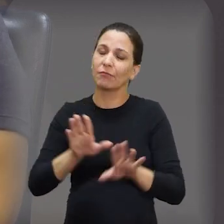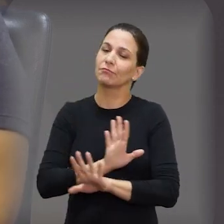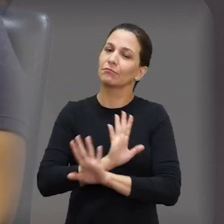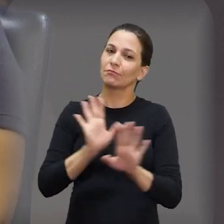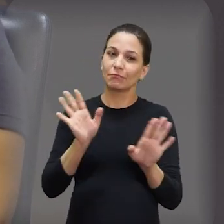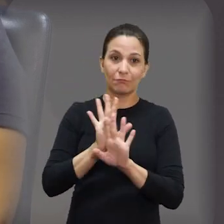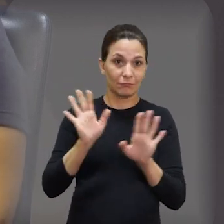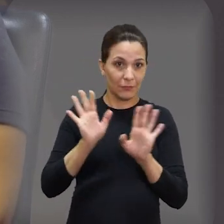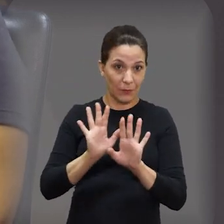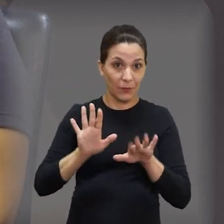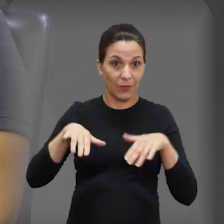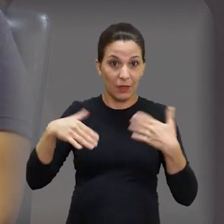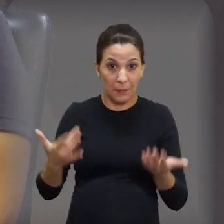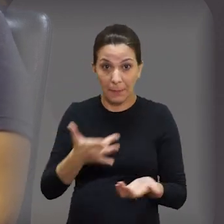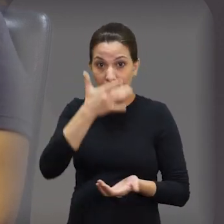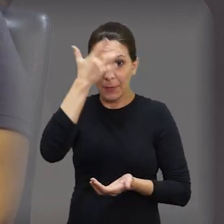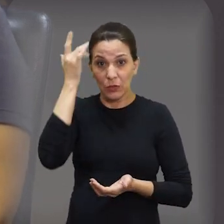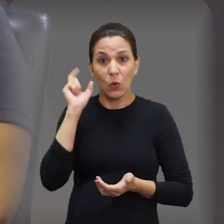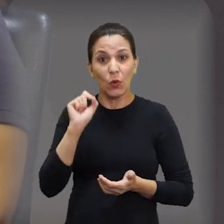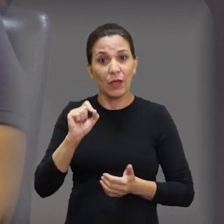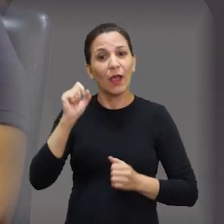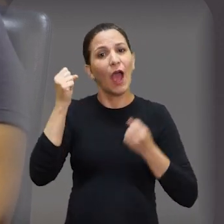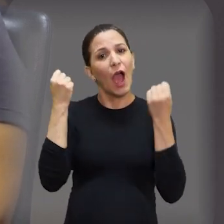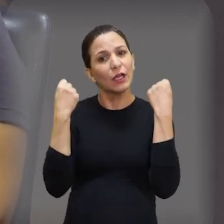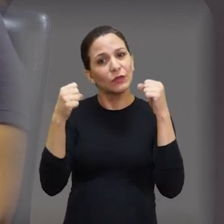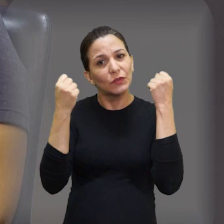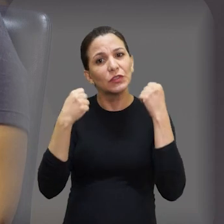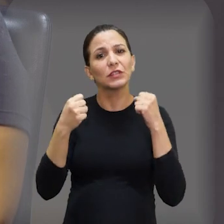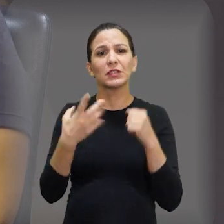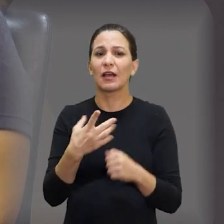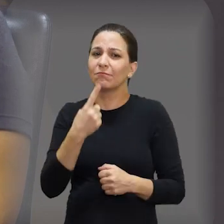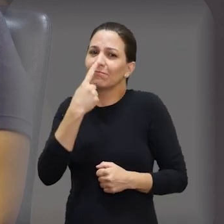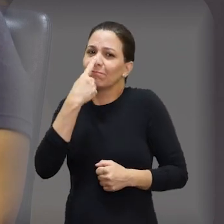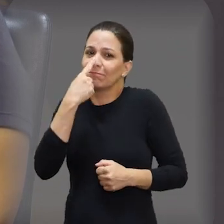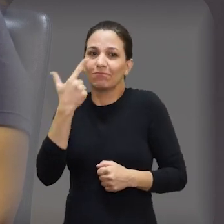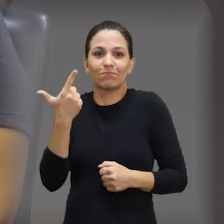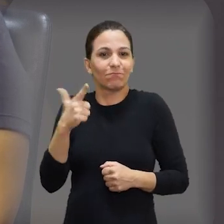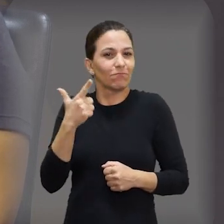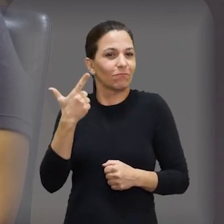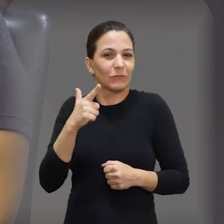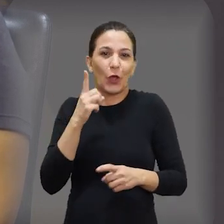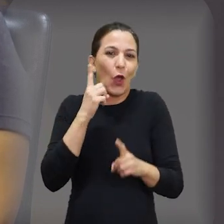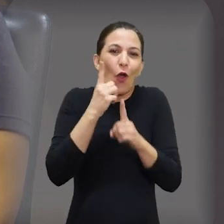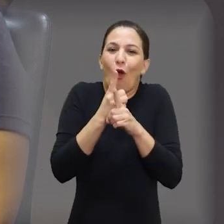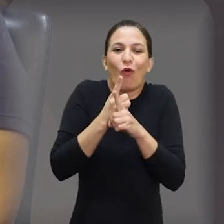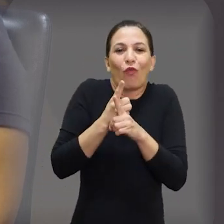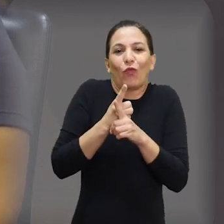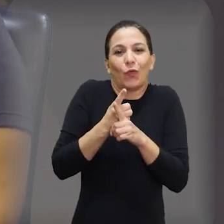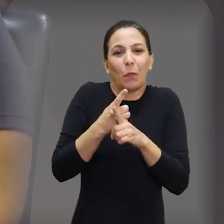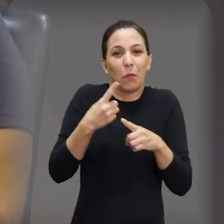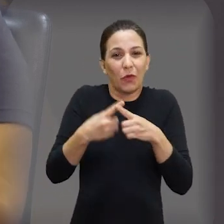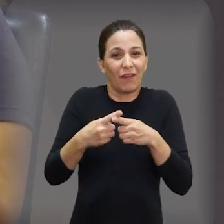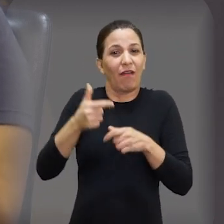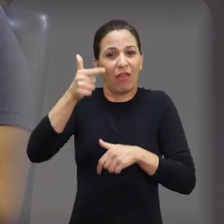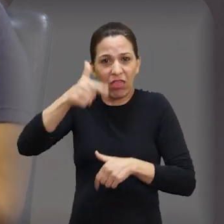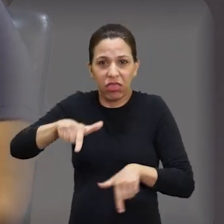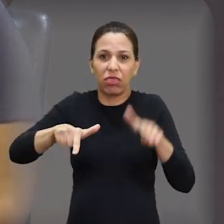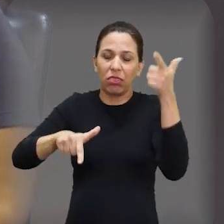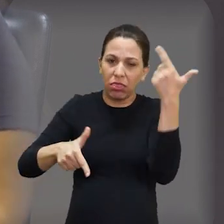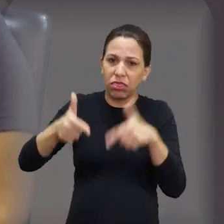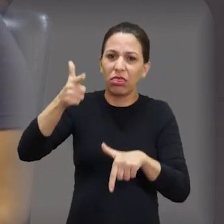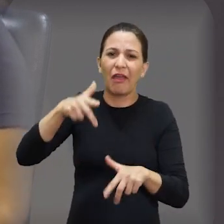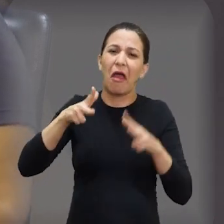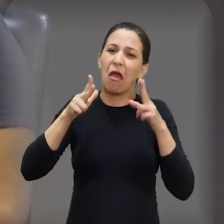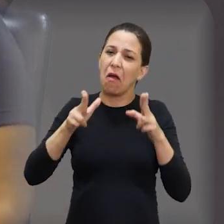muita diversidade, ela não é uma atividade monótona. Então, aquelas pessoas que ainda não encontraram um exercício porque acham tudo